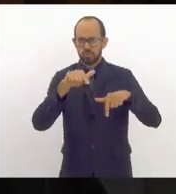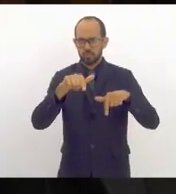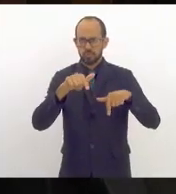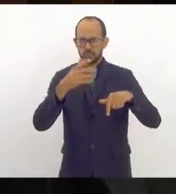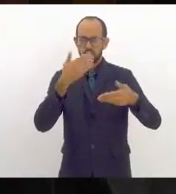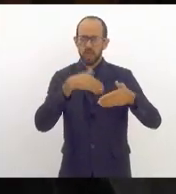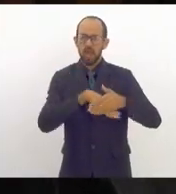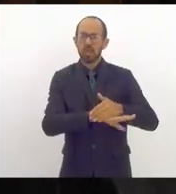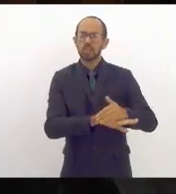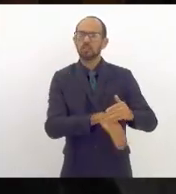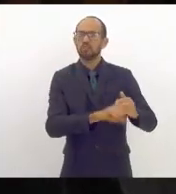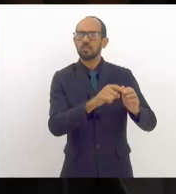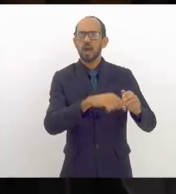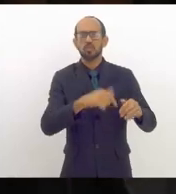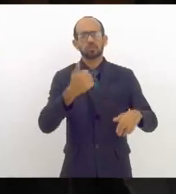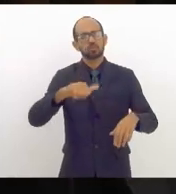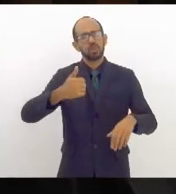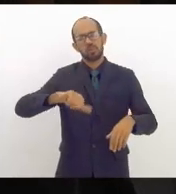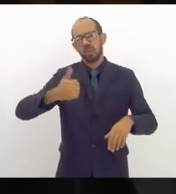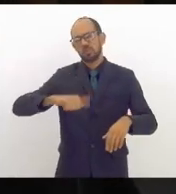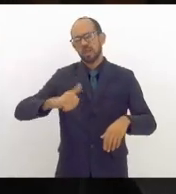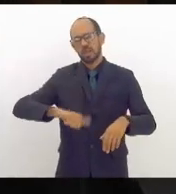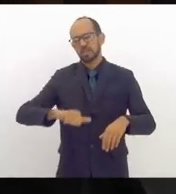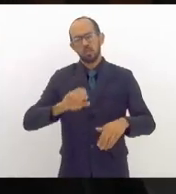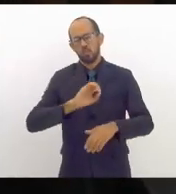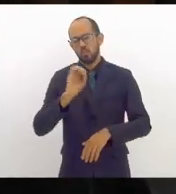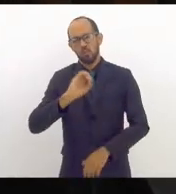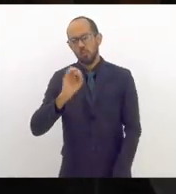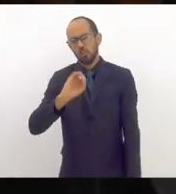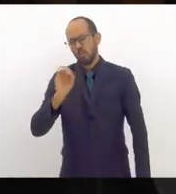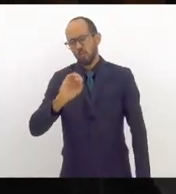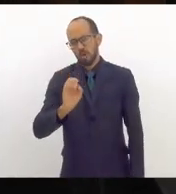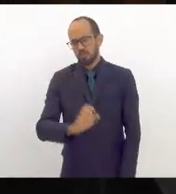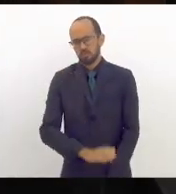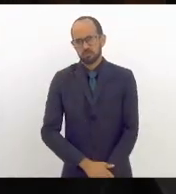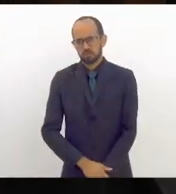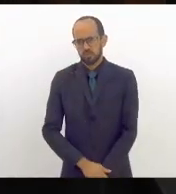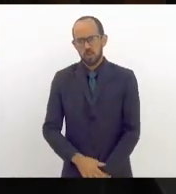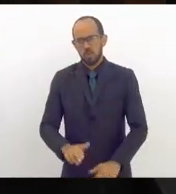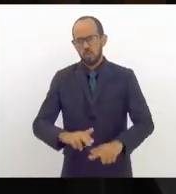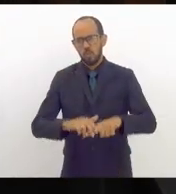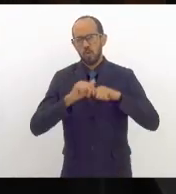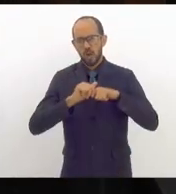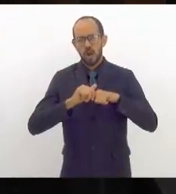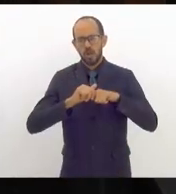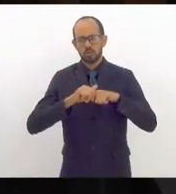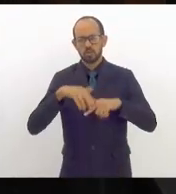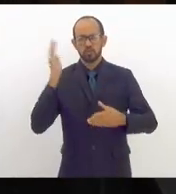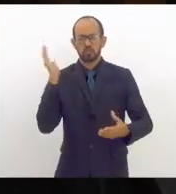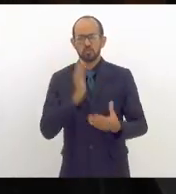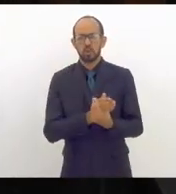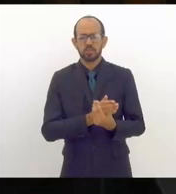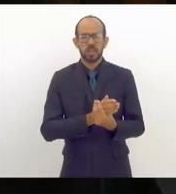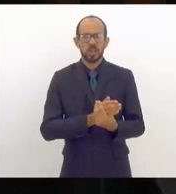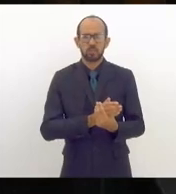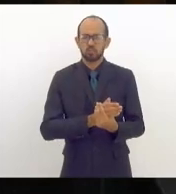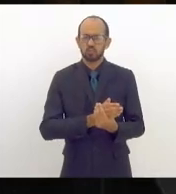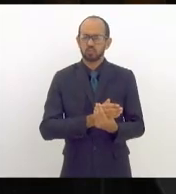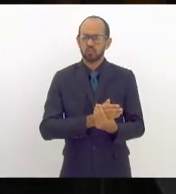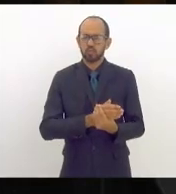sem qualquer análise de mérito por conta de um inquérito absurdamente